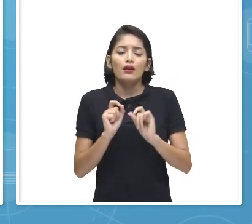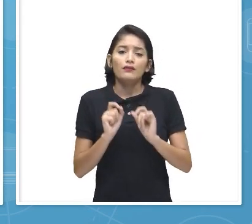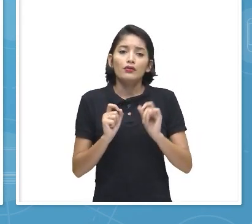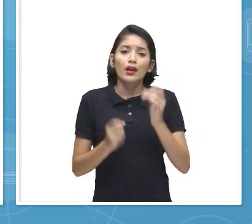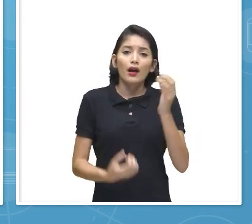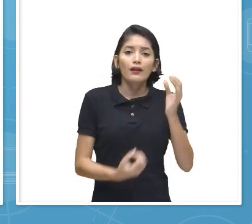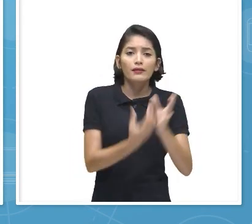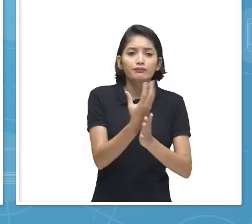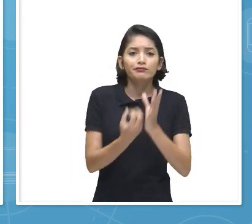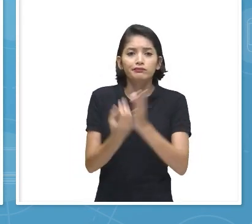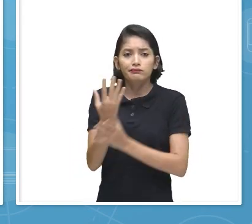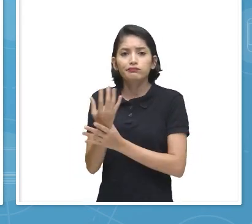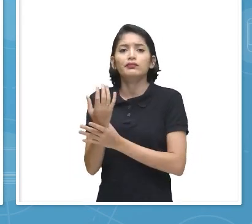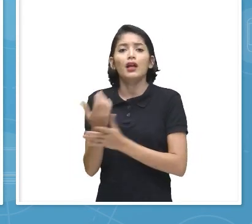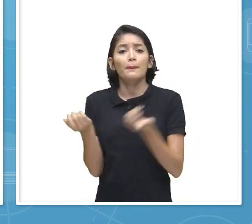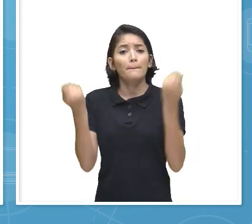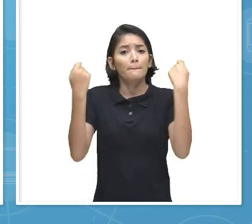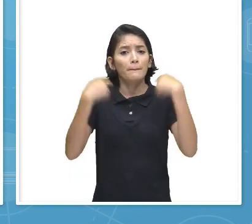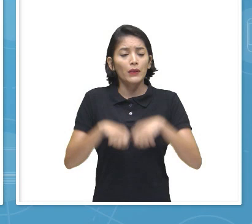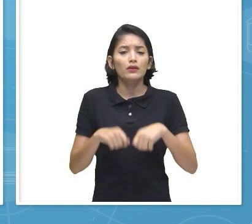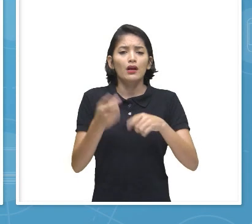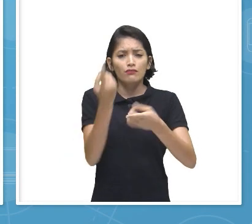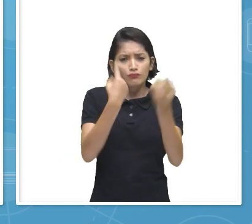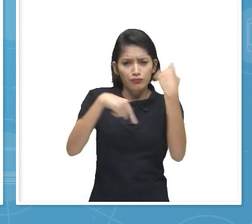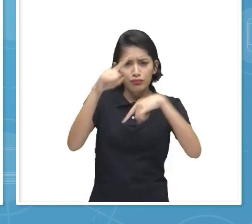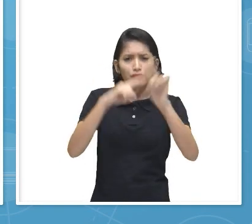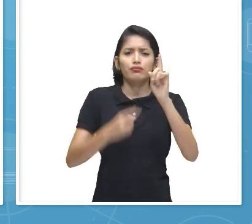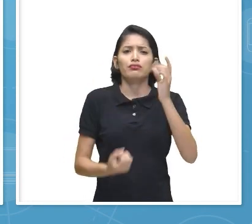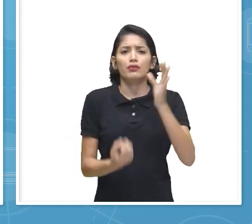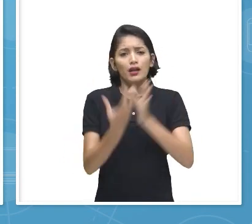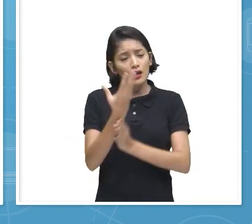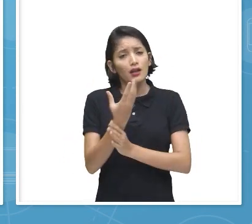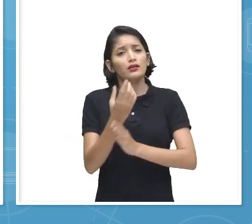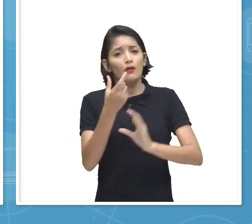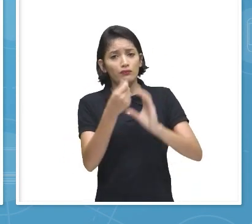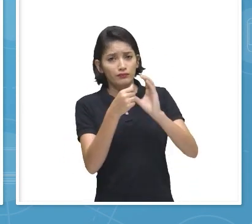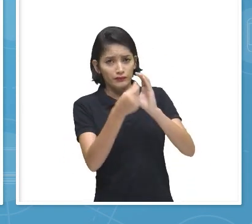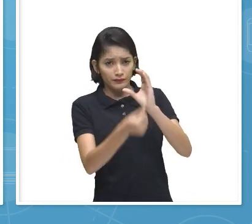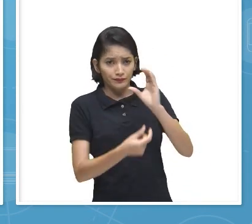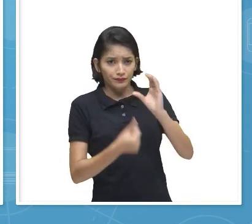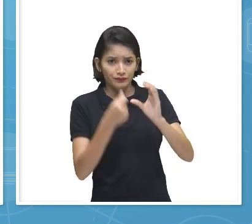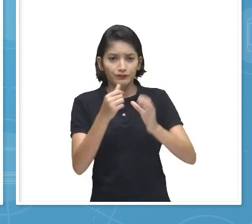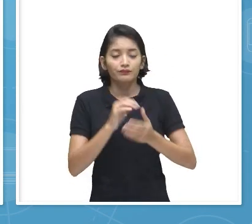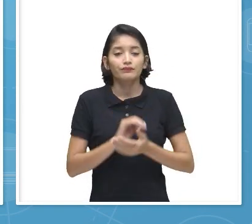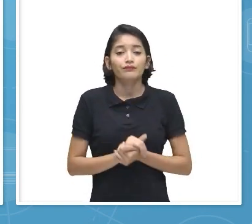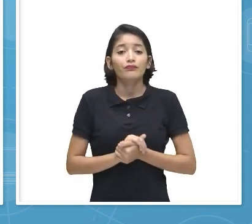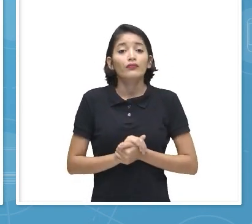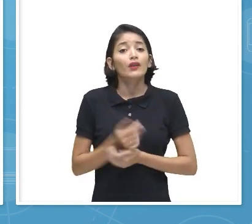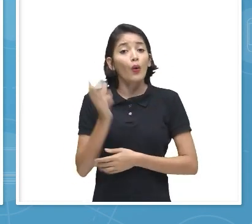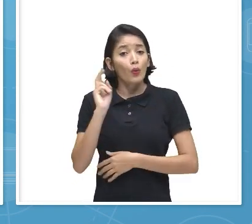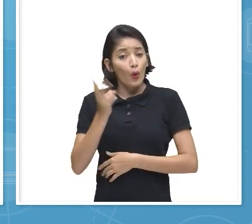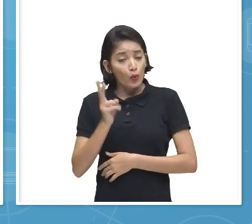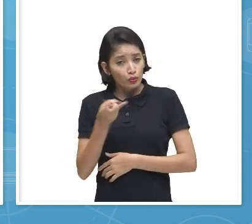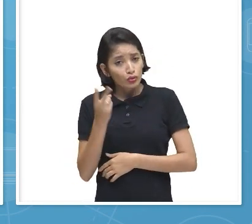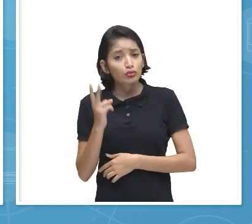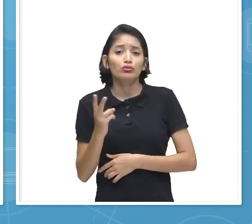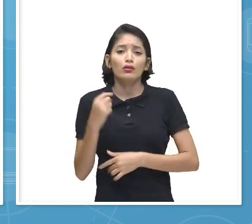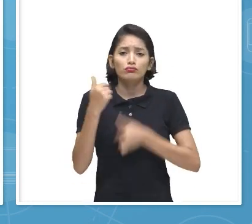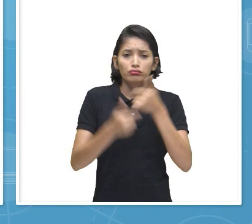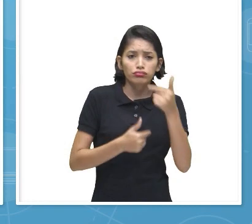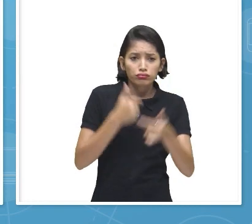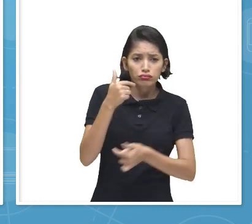e possibilitaram um salto no modo de produção capitalista. A segmentação da produção e a